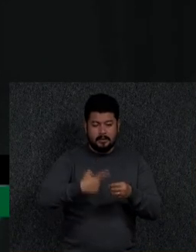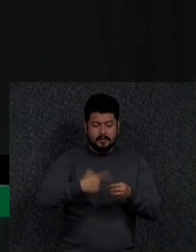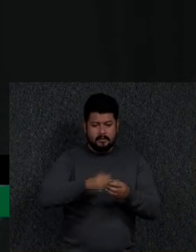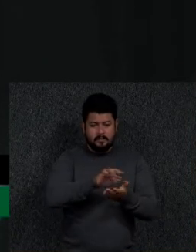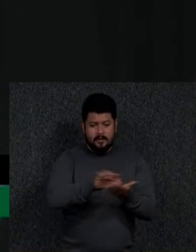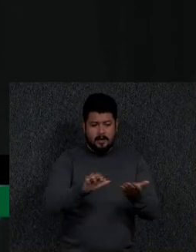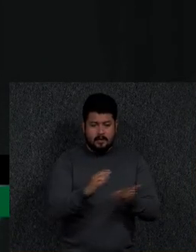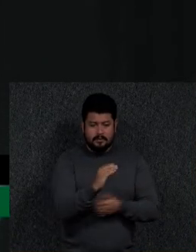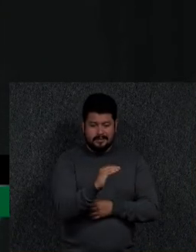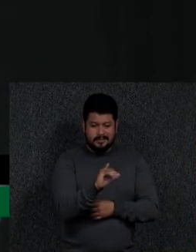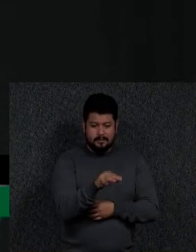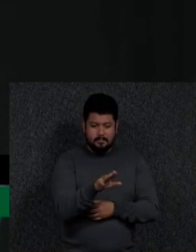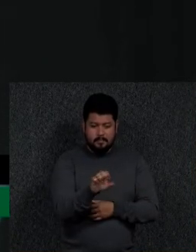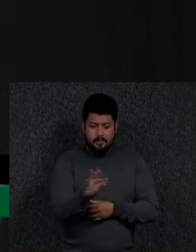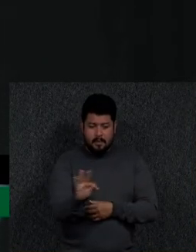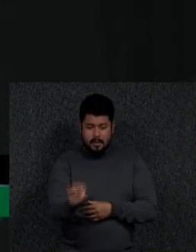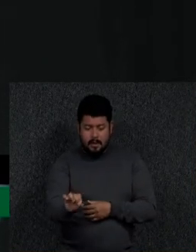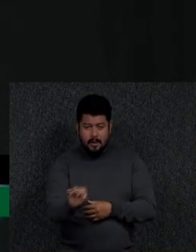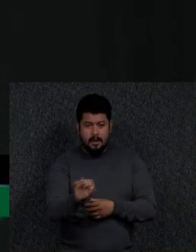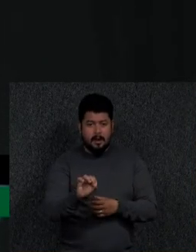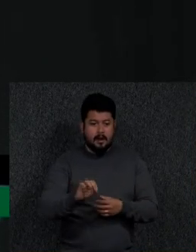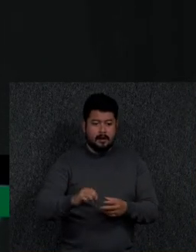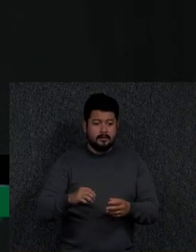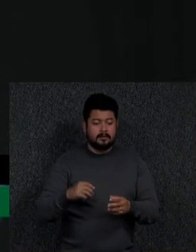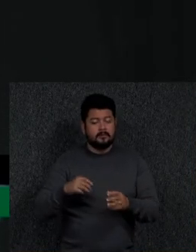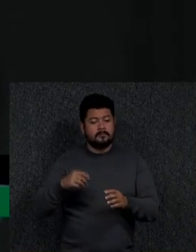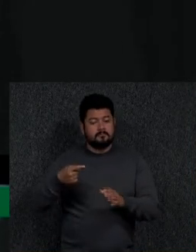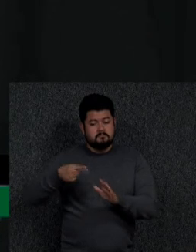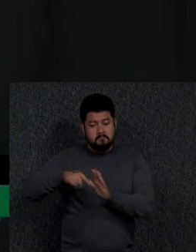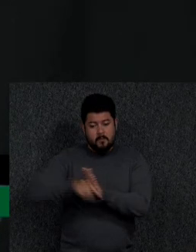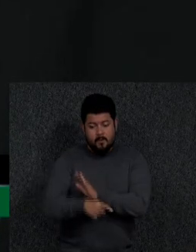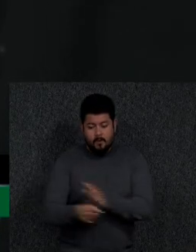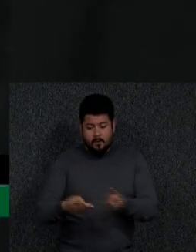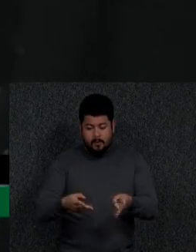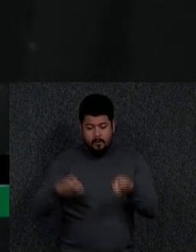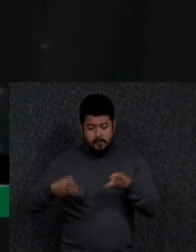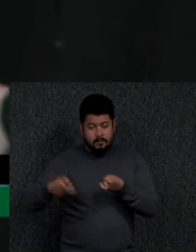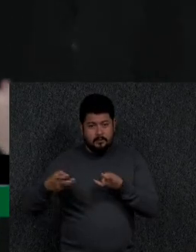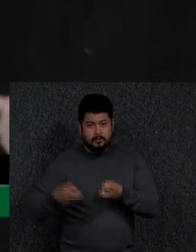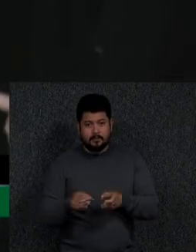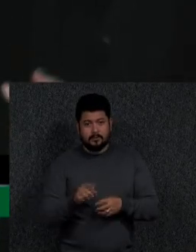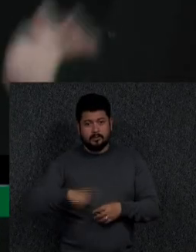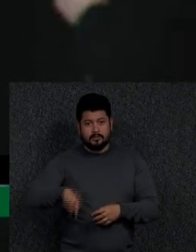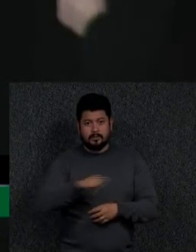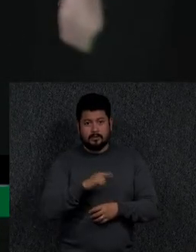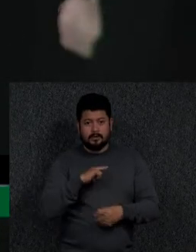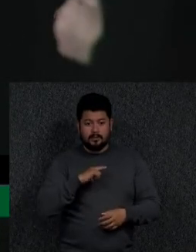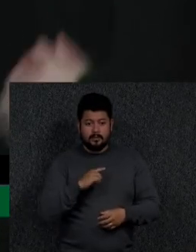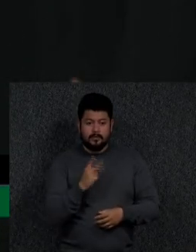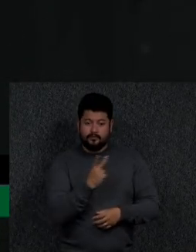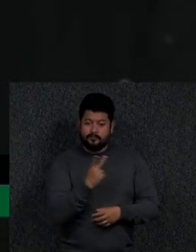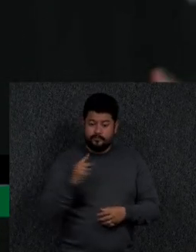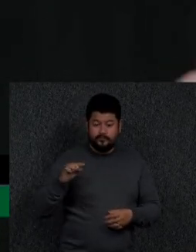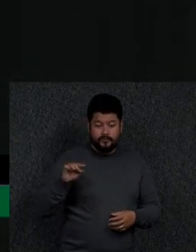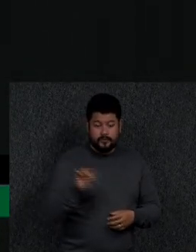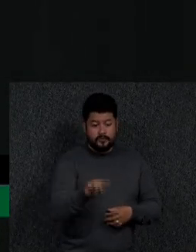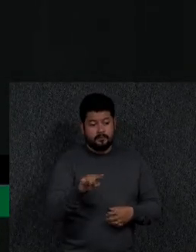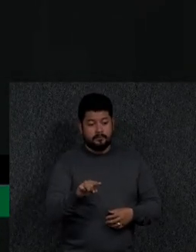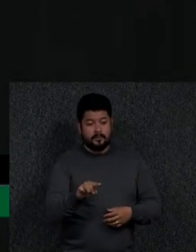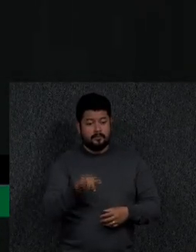região sul de Santa Catarina não sofra com a sua desativação no futuro, é